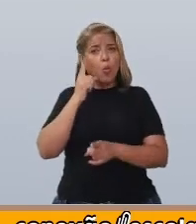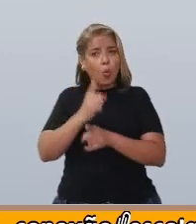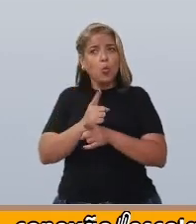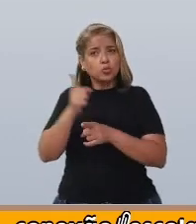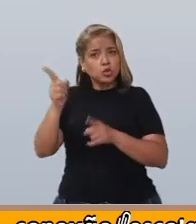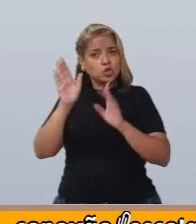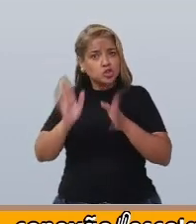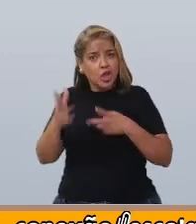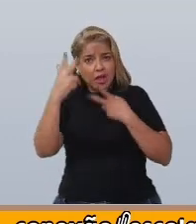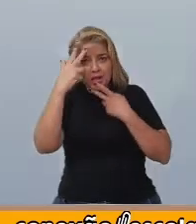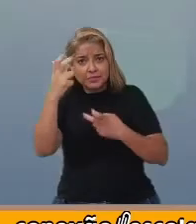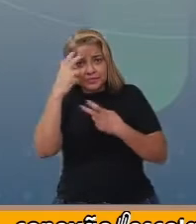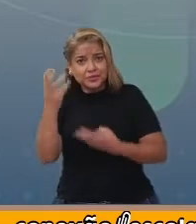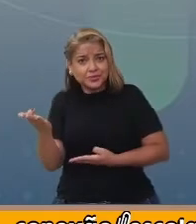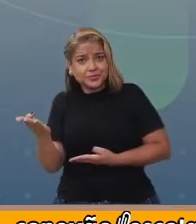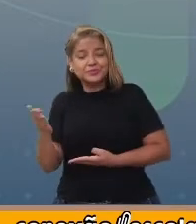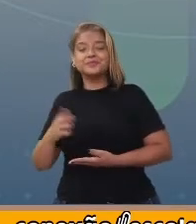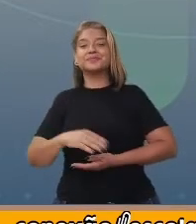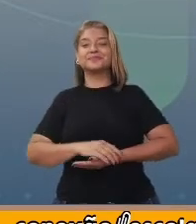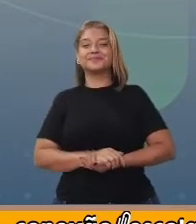cabritinhos?